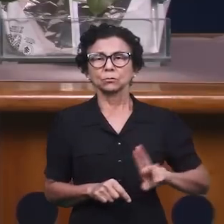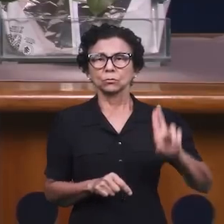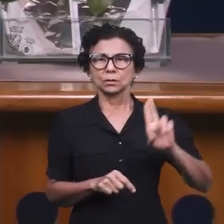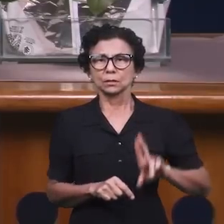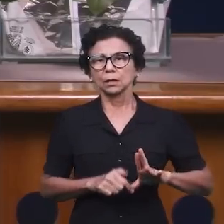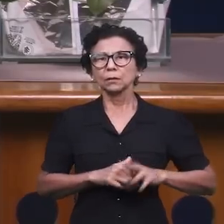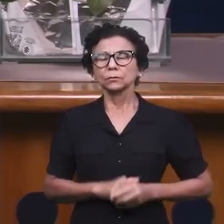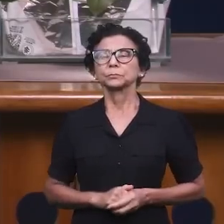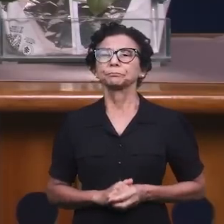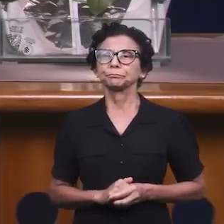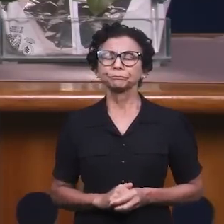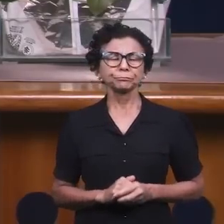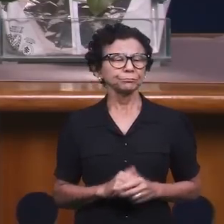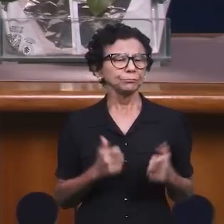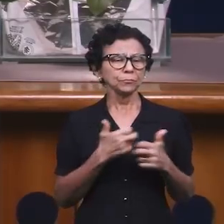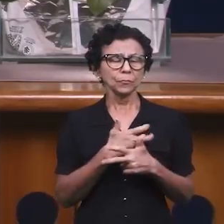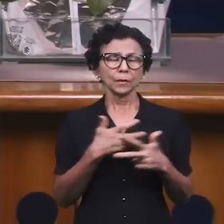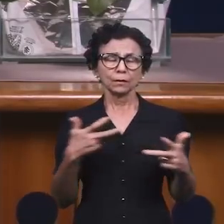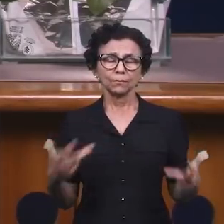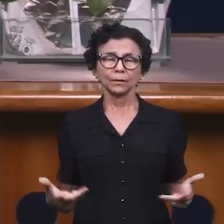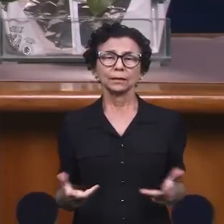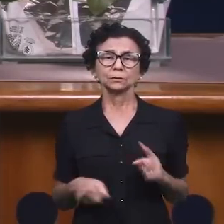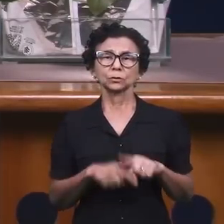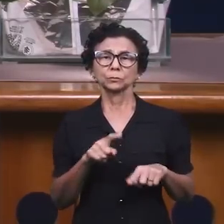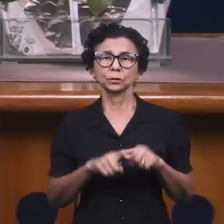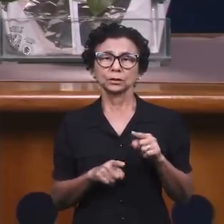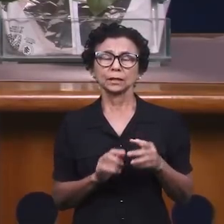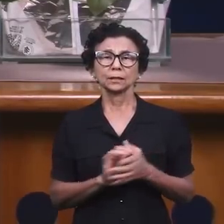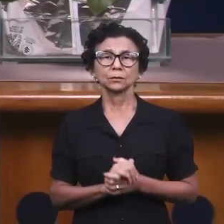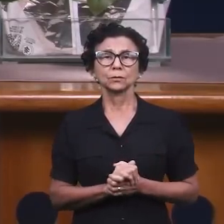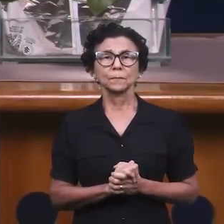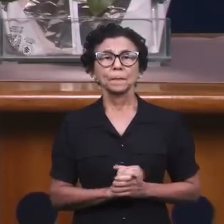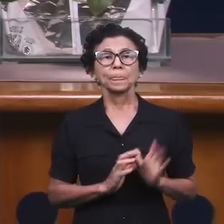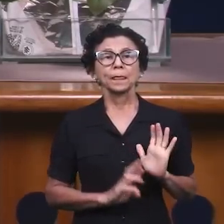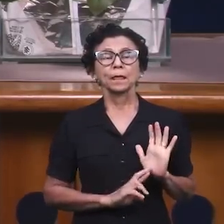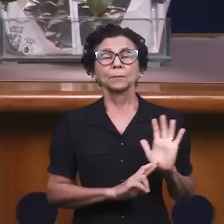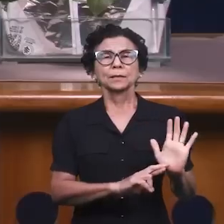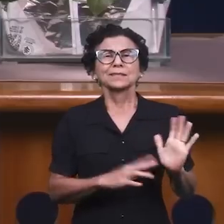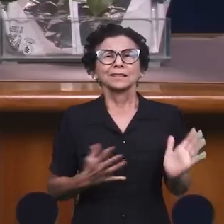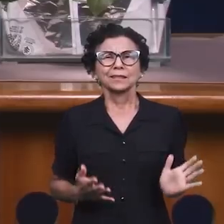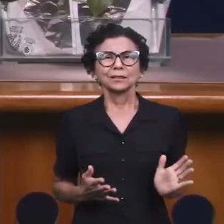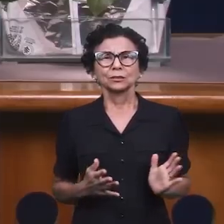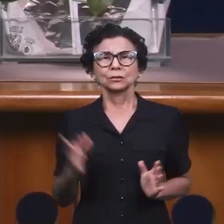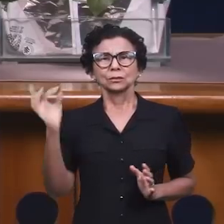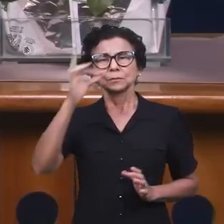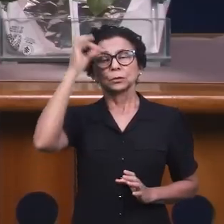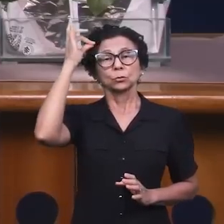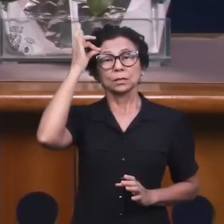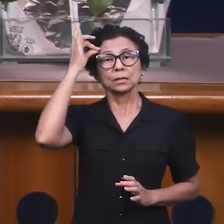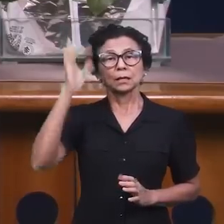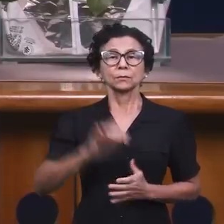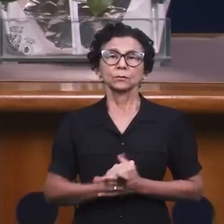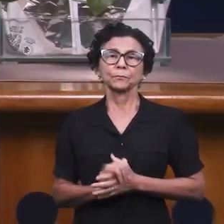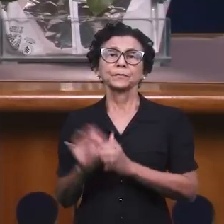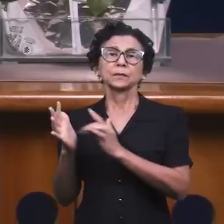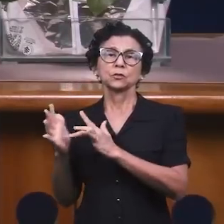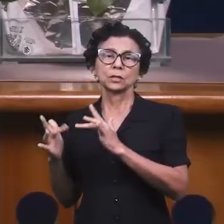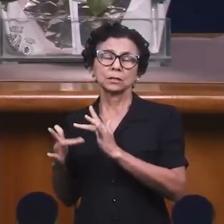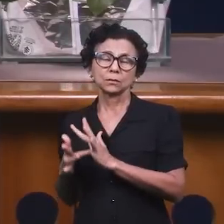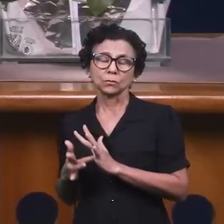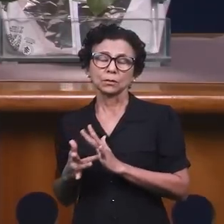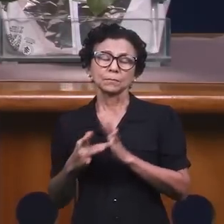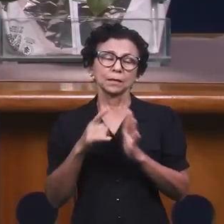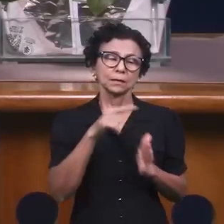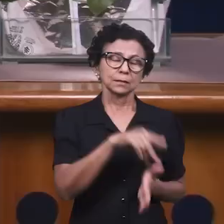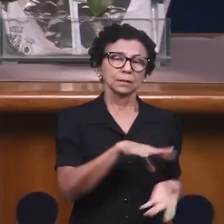aspectos ou alegorias proféticas, falando do Senhor Jesus, falando do Espírito Santo, e tudo isso foi se derivando para aquilo que